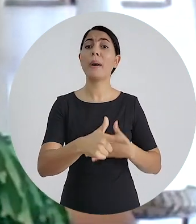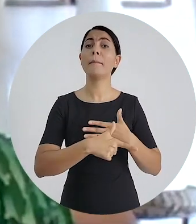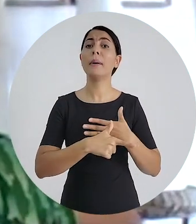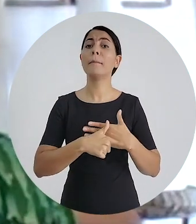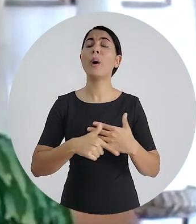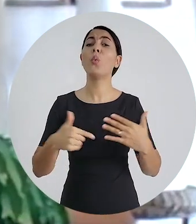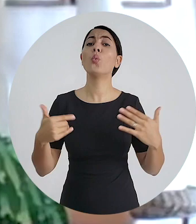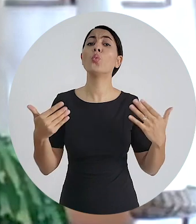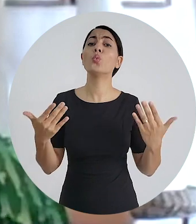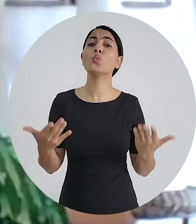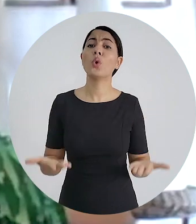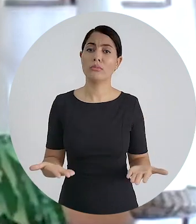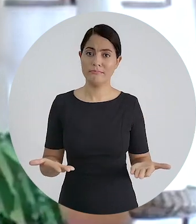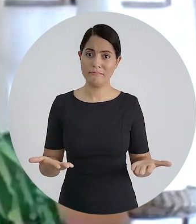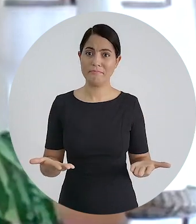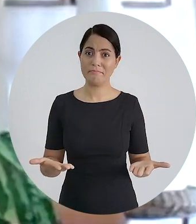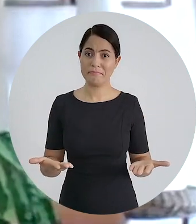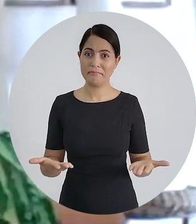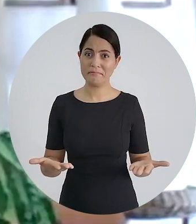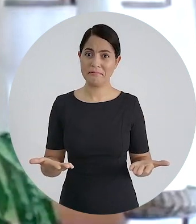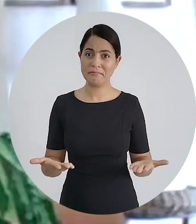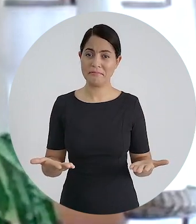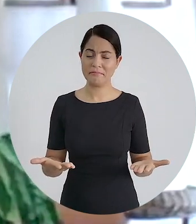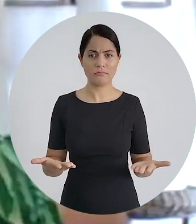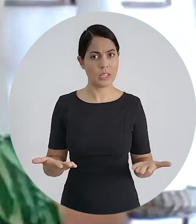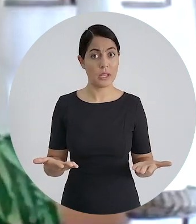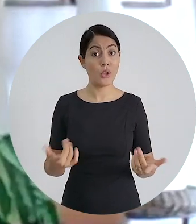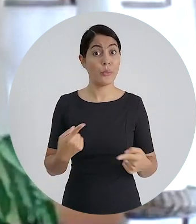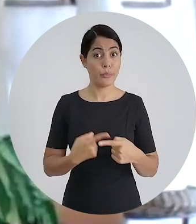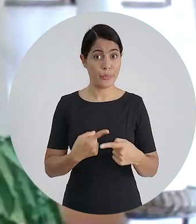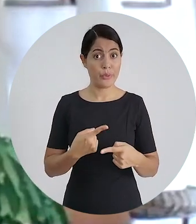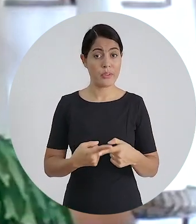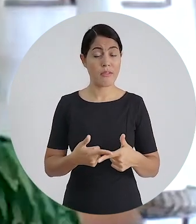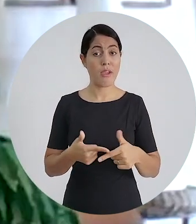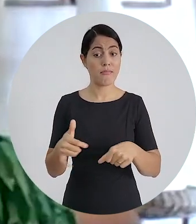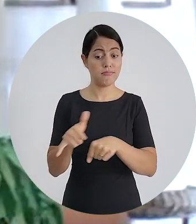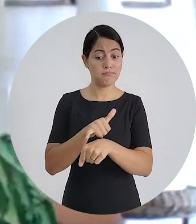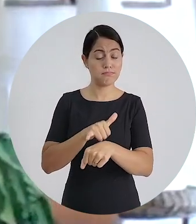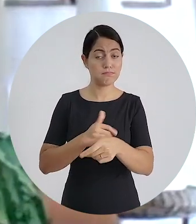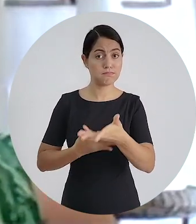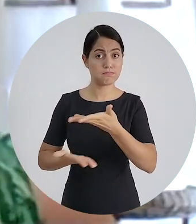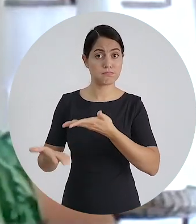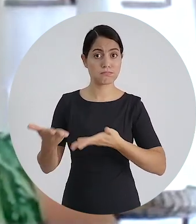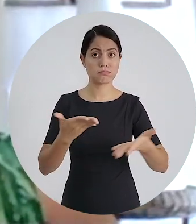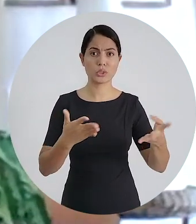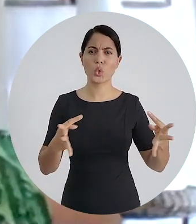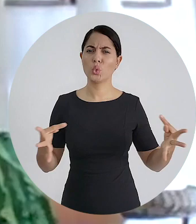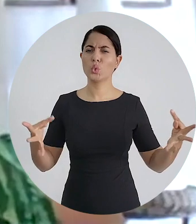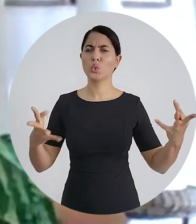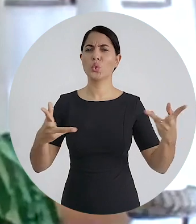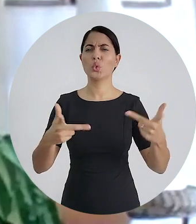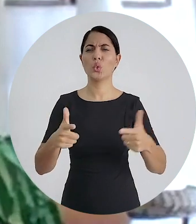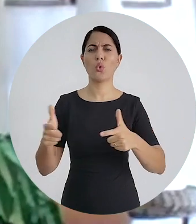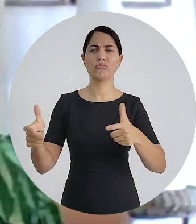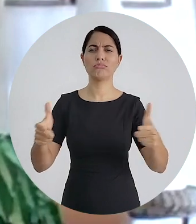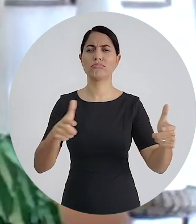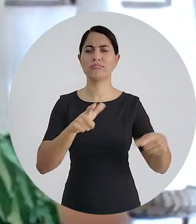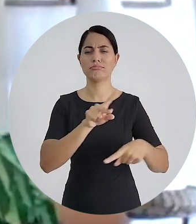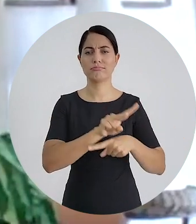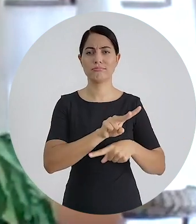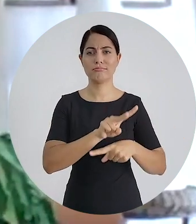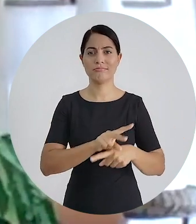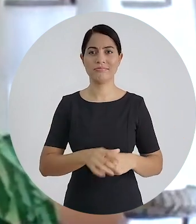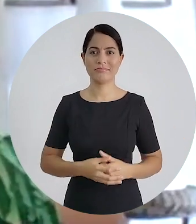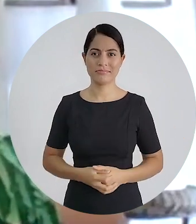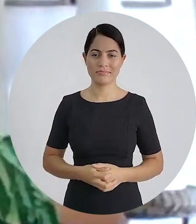é o papel de cada um nesse trabalho, que é um trabalho de forma articulada e transversal por toda a